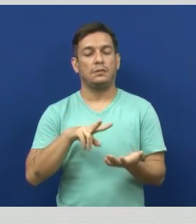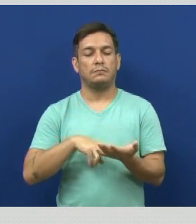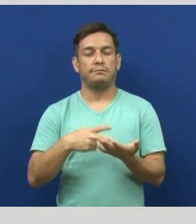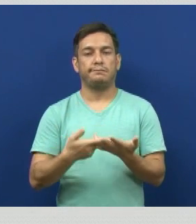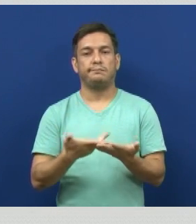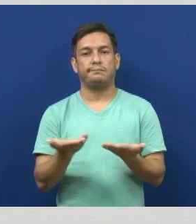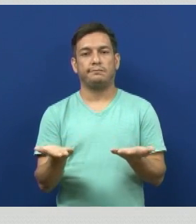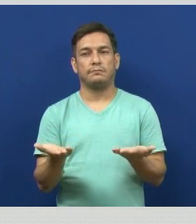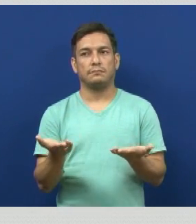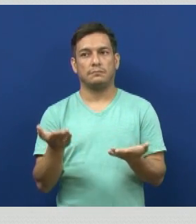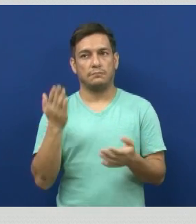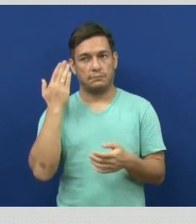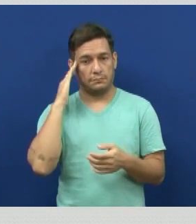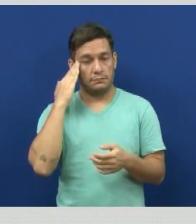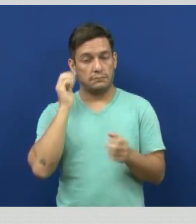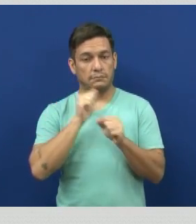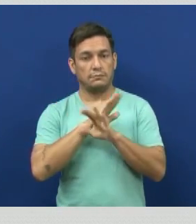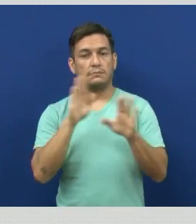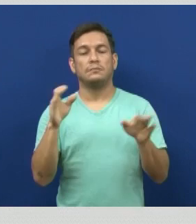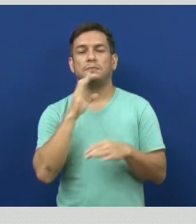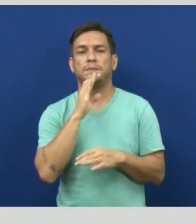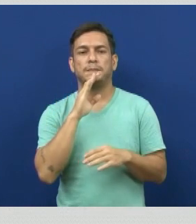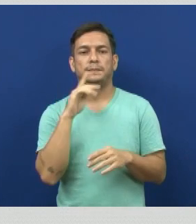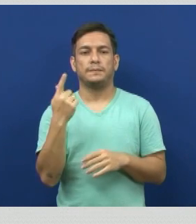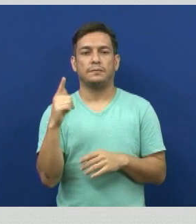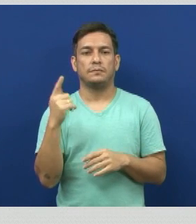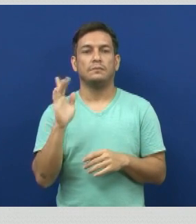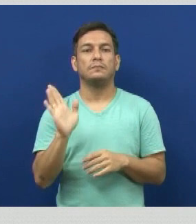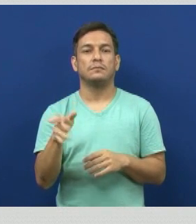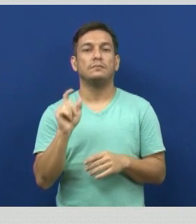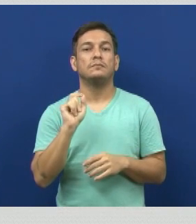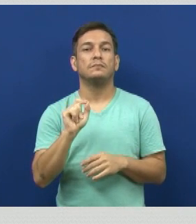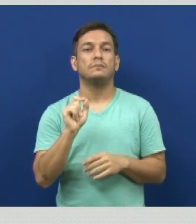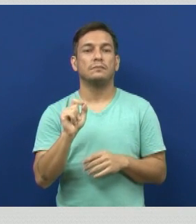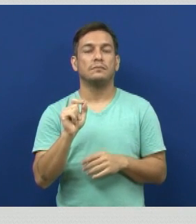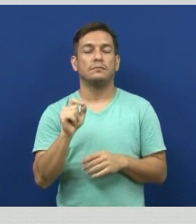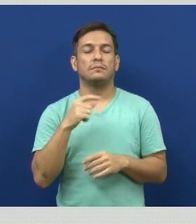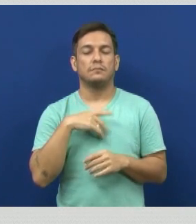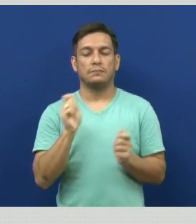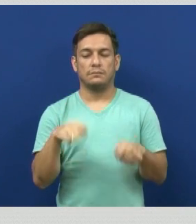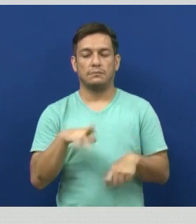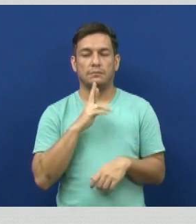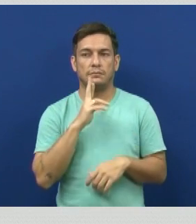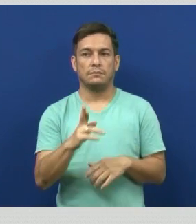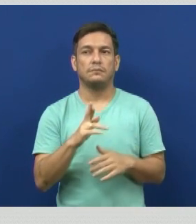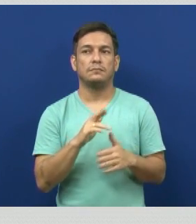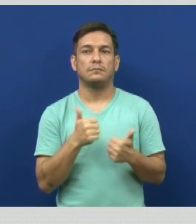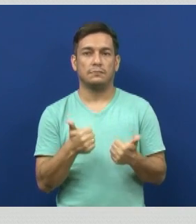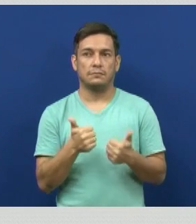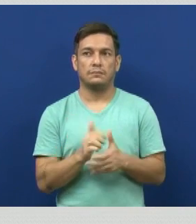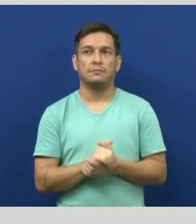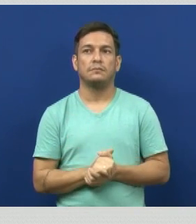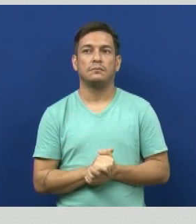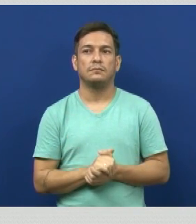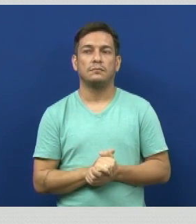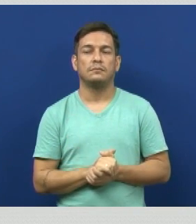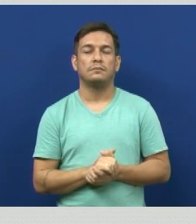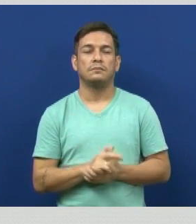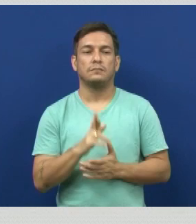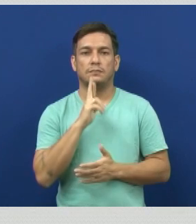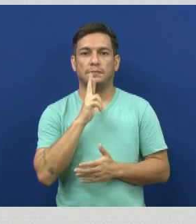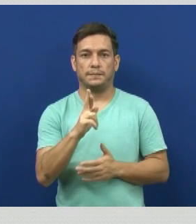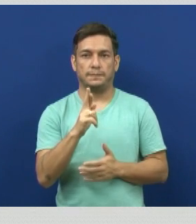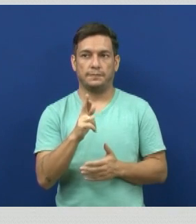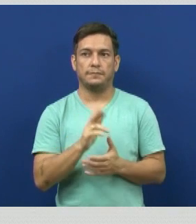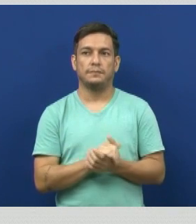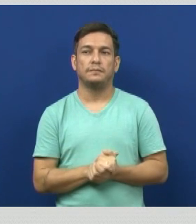interpretação, né? O mínimo de conhecimento geográfico já bastaria para a gente responder, tá ok? Vamos à resposta e aí a